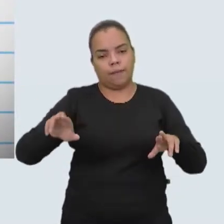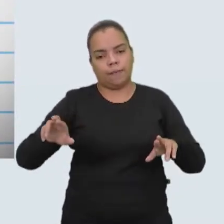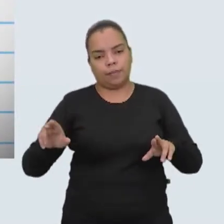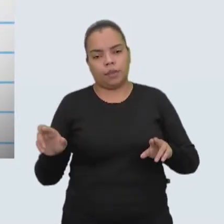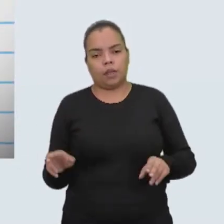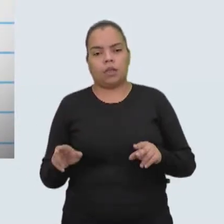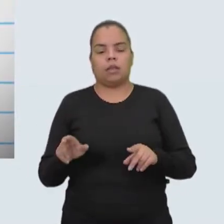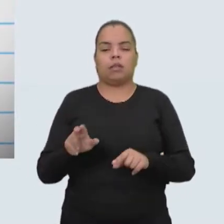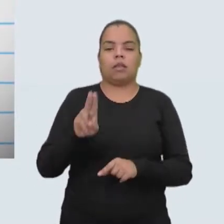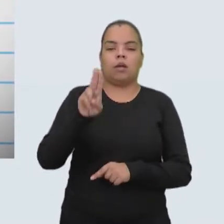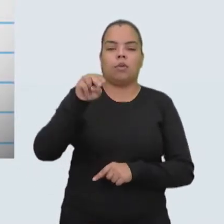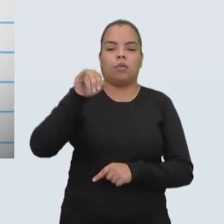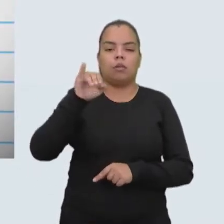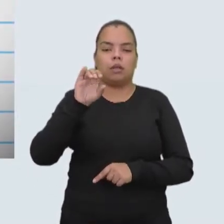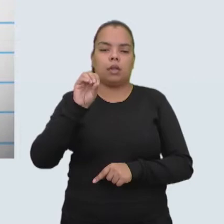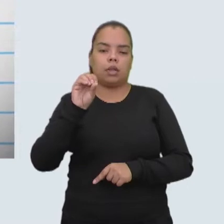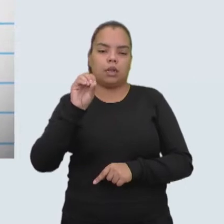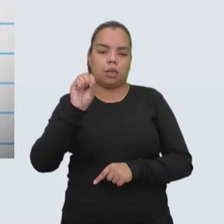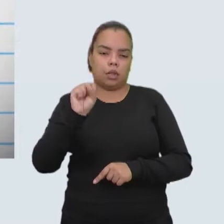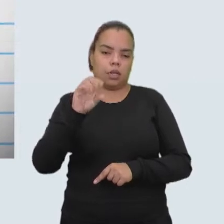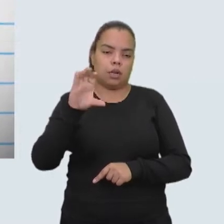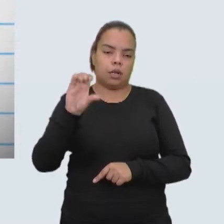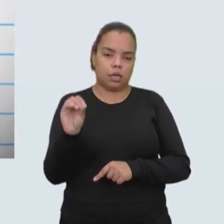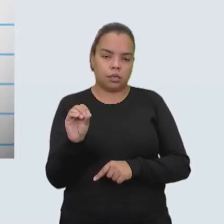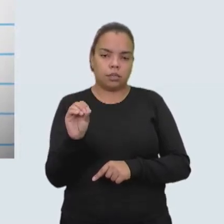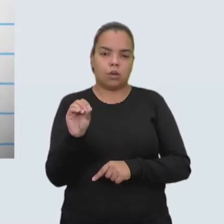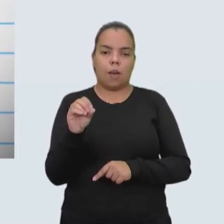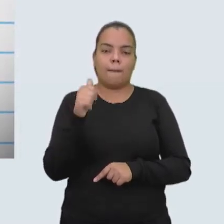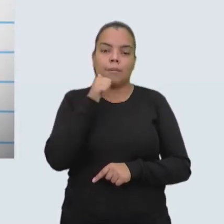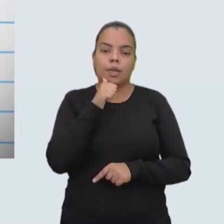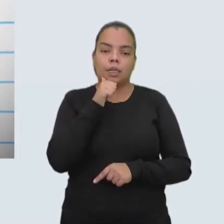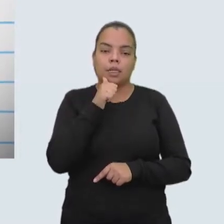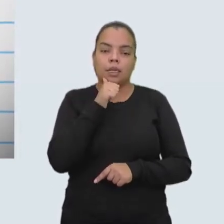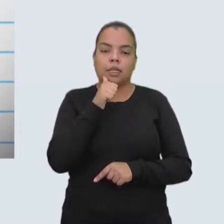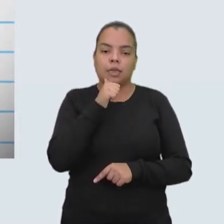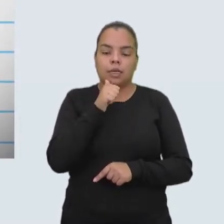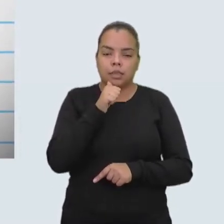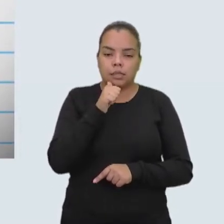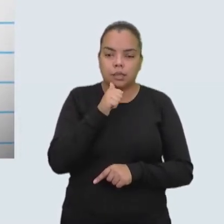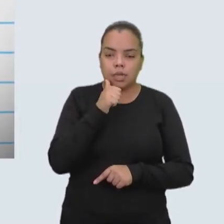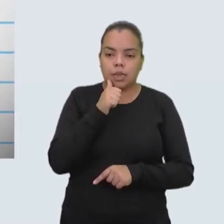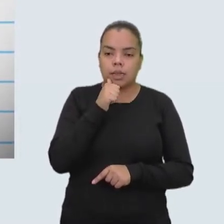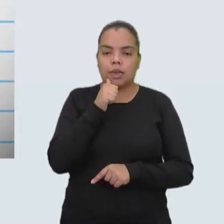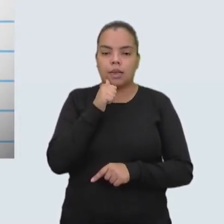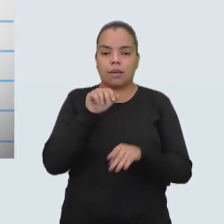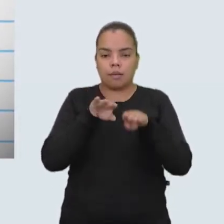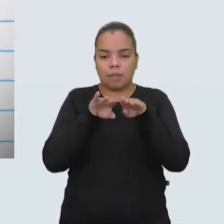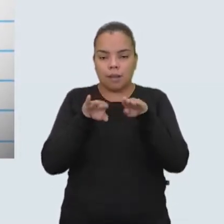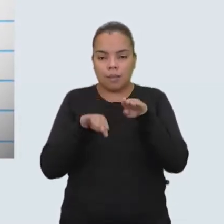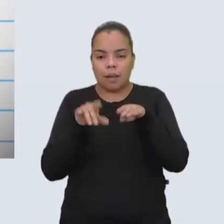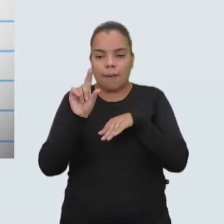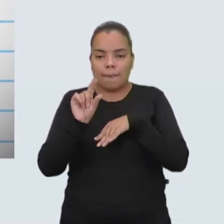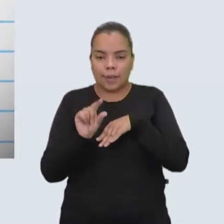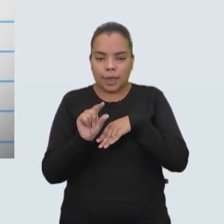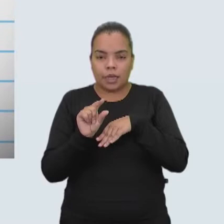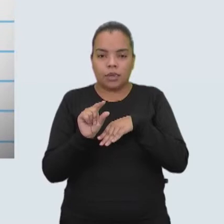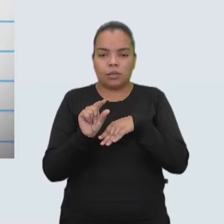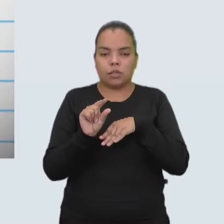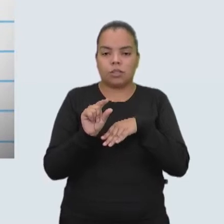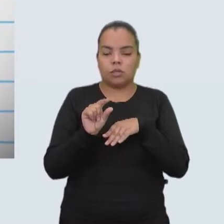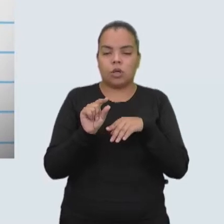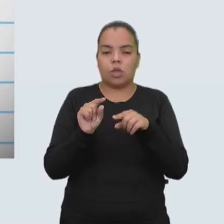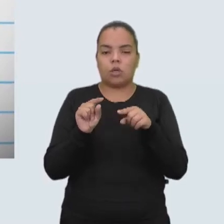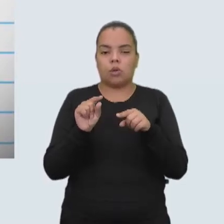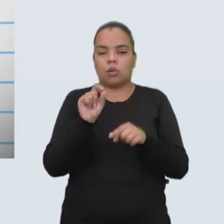Unesco, globalmente as meninas têm 2 vezes menos chances de ingressar na educação formal. Na África subsaariana, a agência